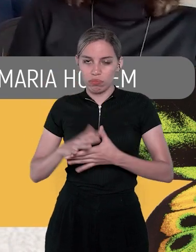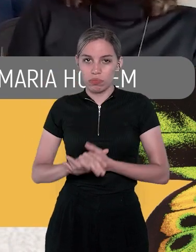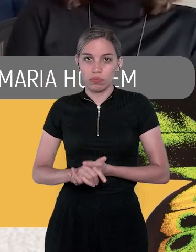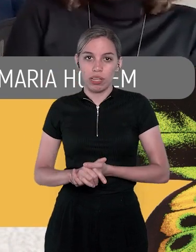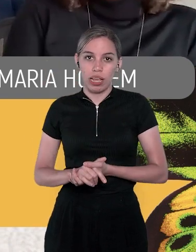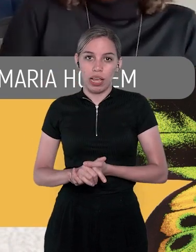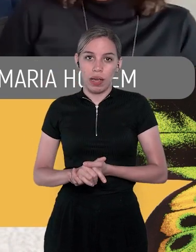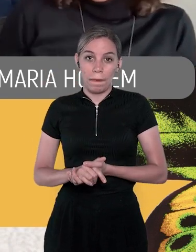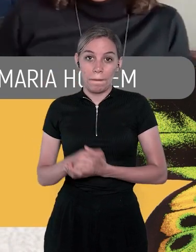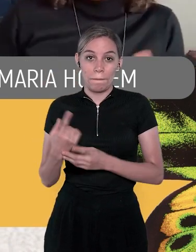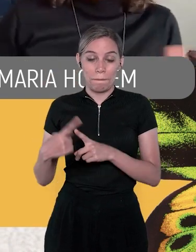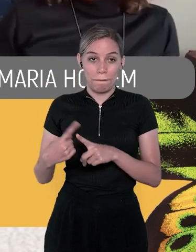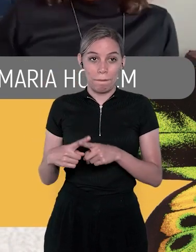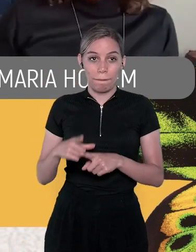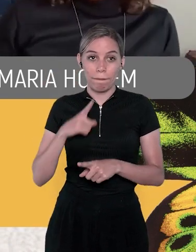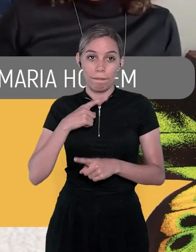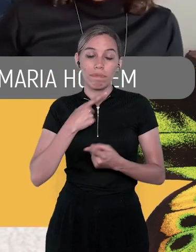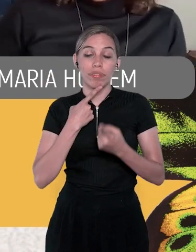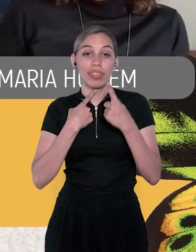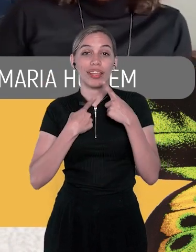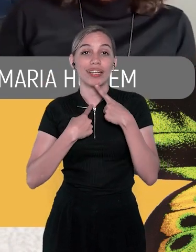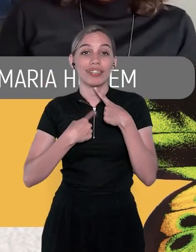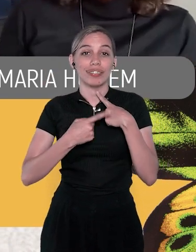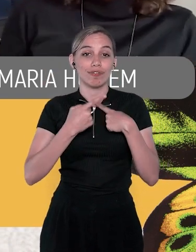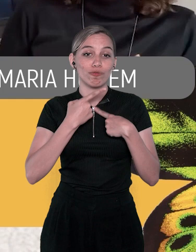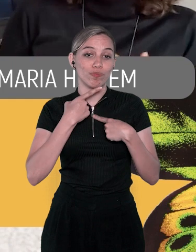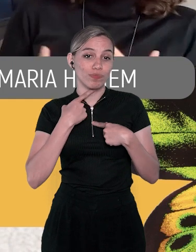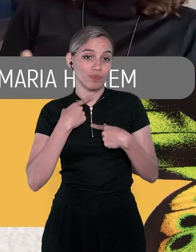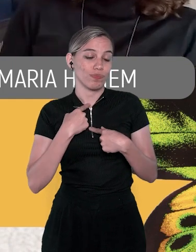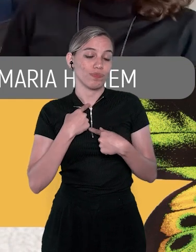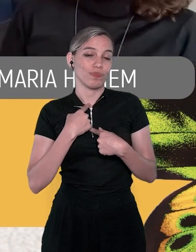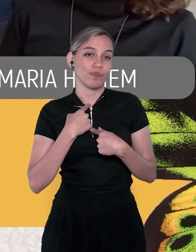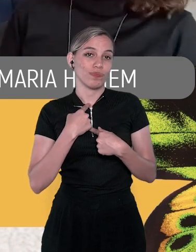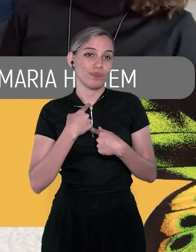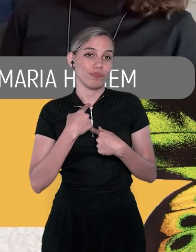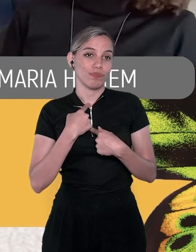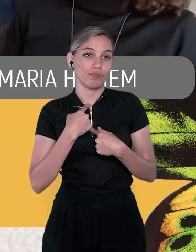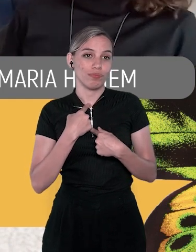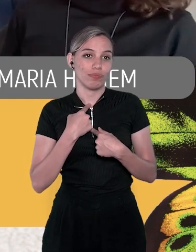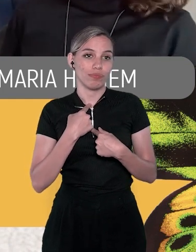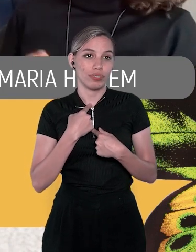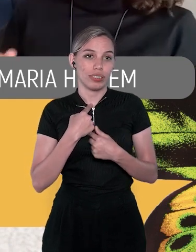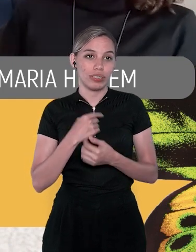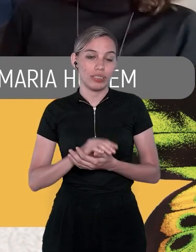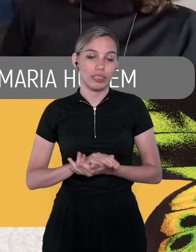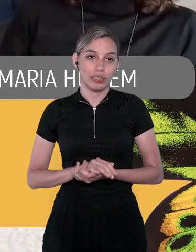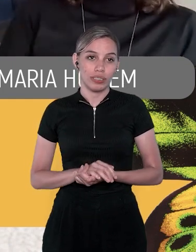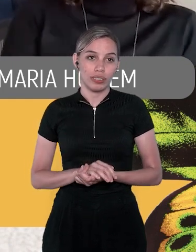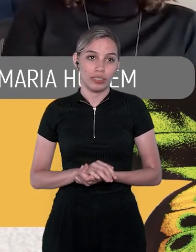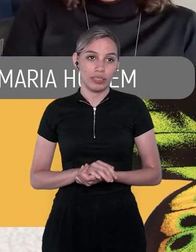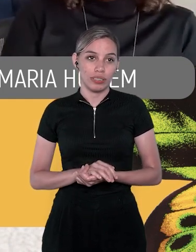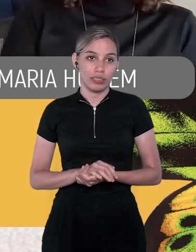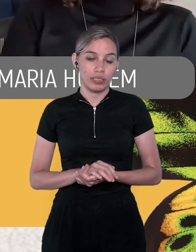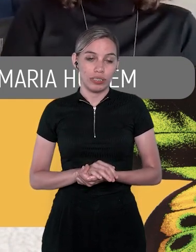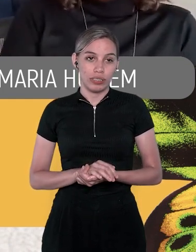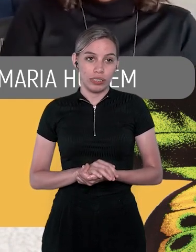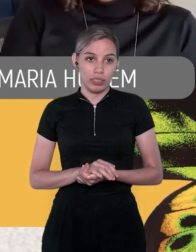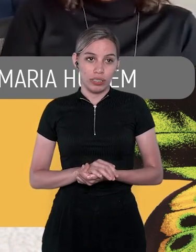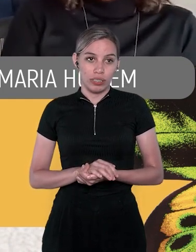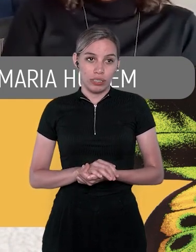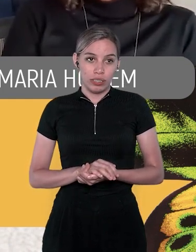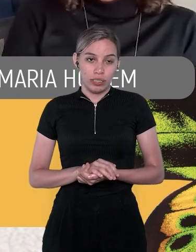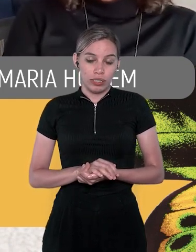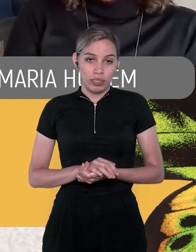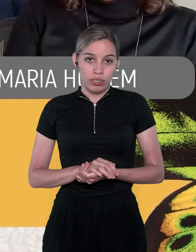e o desejo, né? Pois é. O desejo que nos move, né? Enfim. Claro.